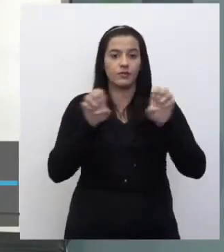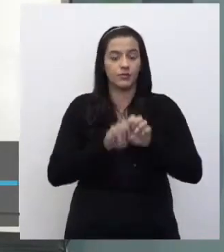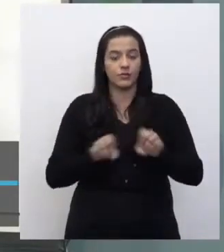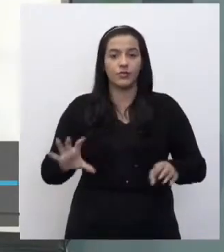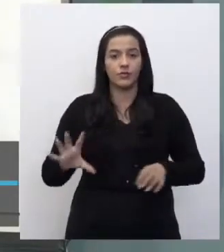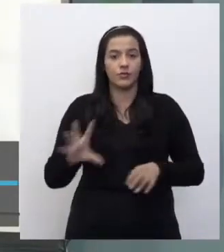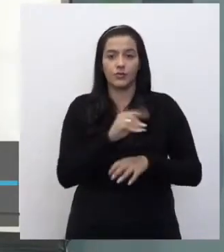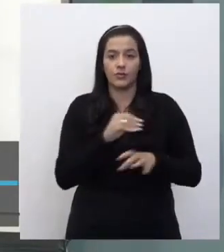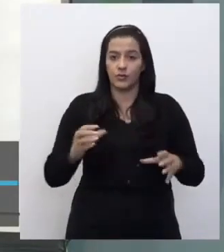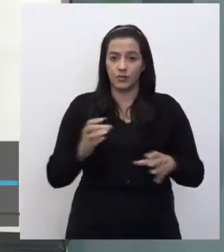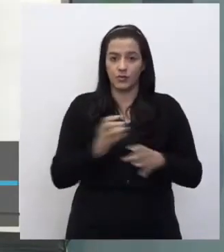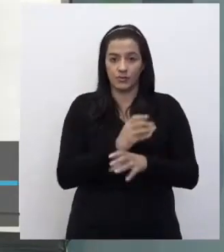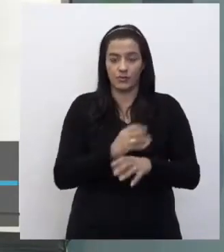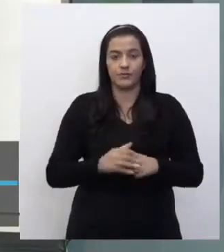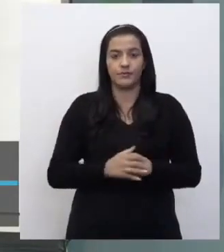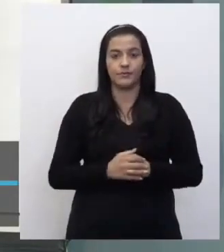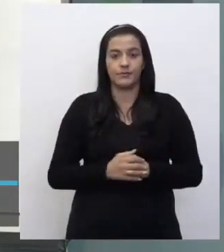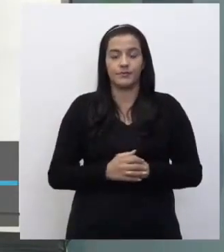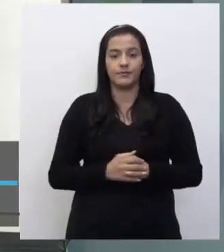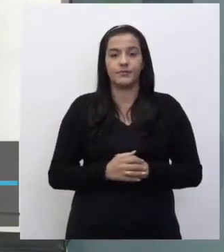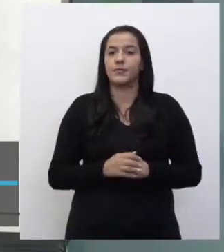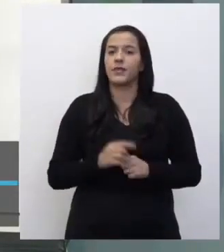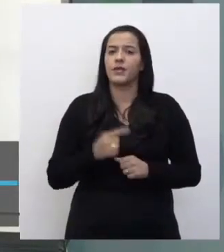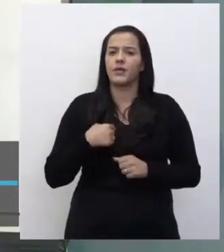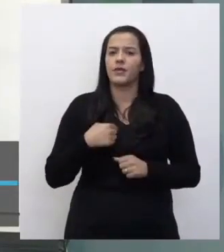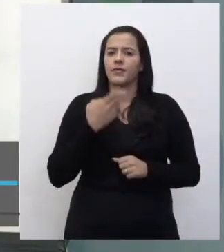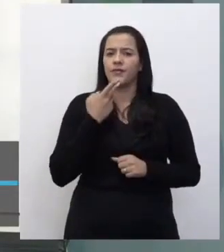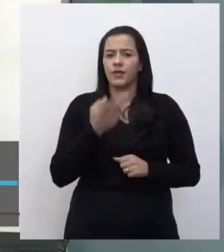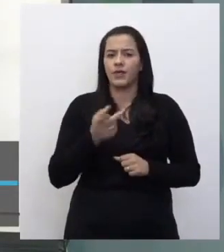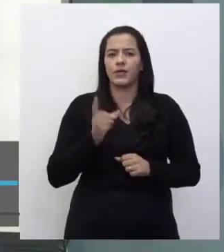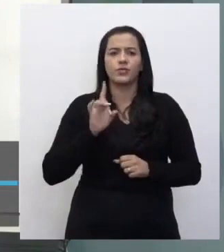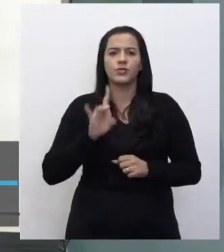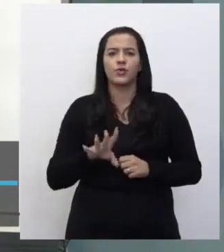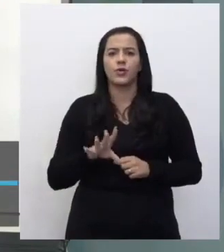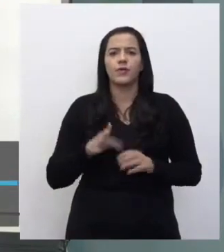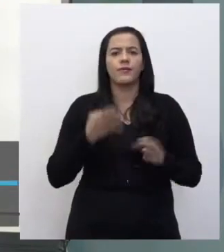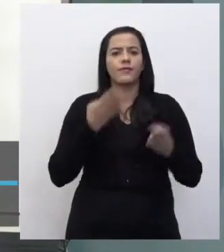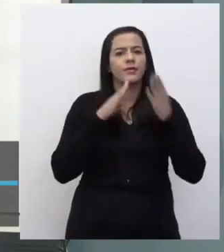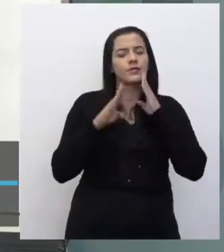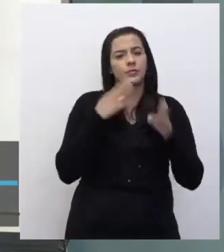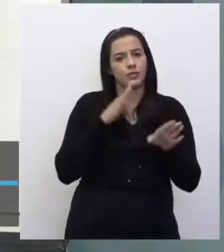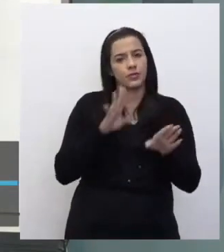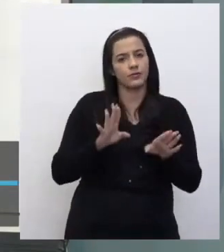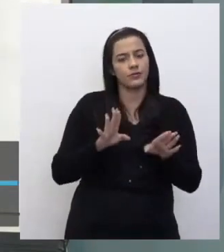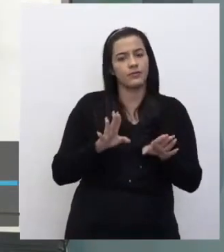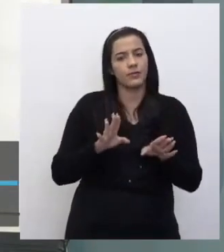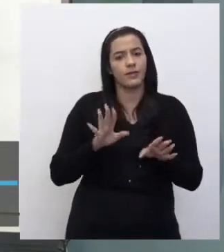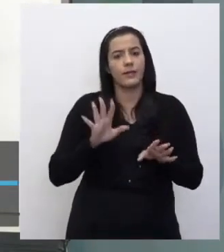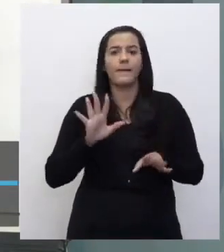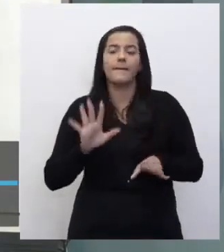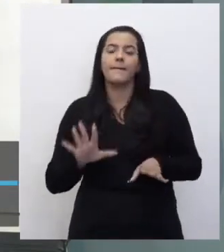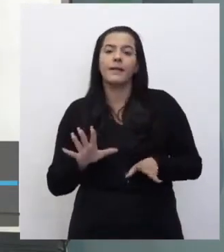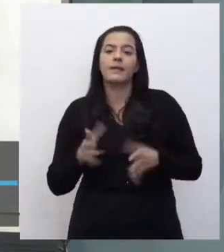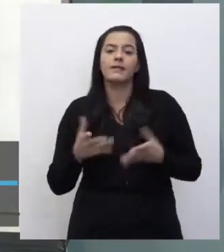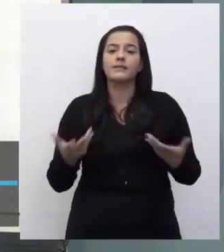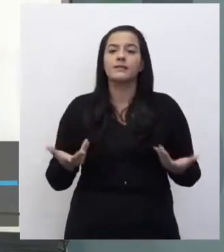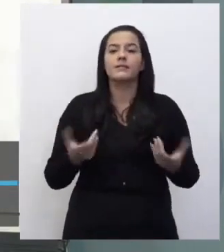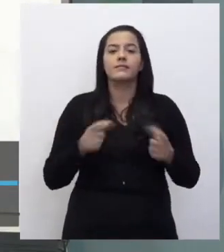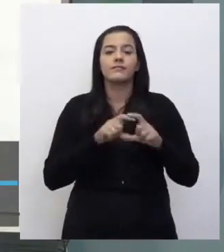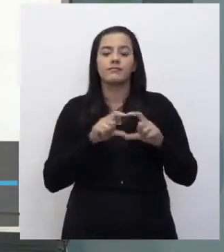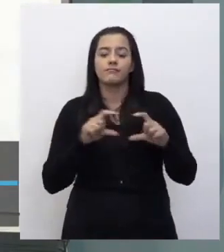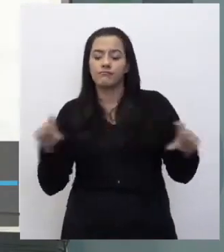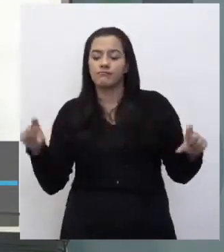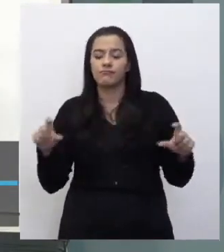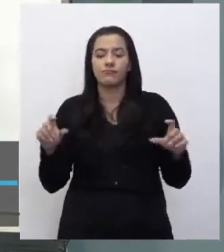Ed? Uhum. Okay? Então eu posso falar só Facebook every day, mas cadê a minha sentença